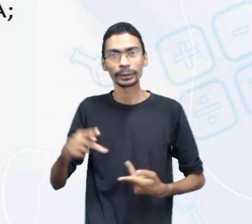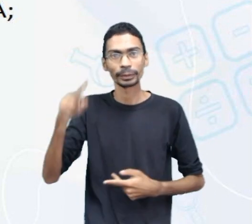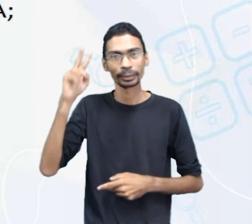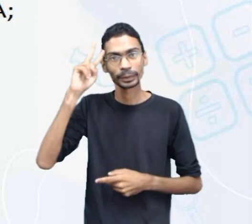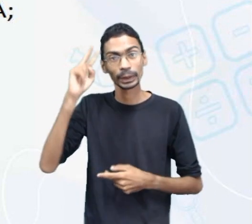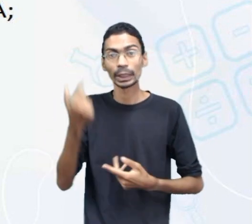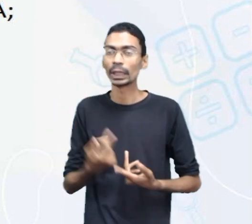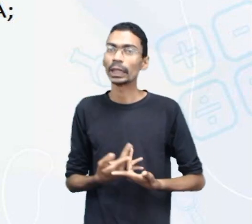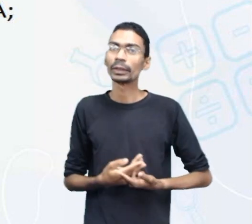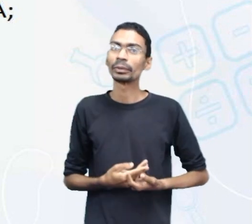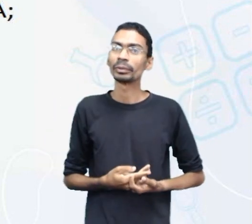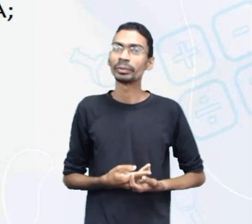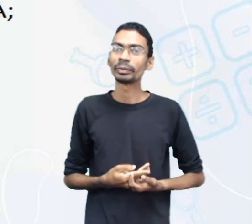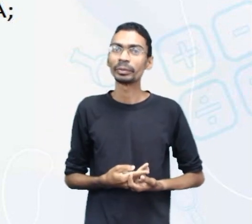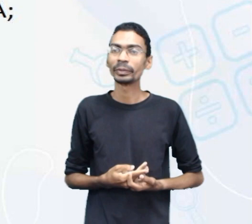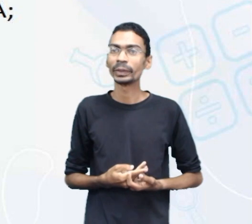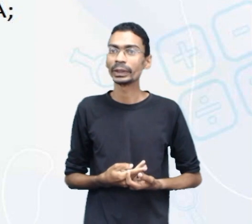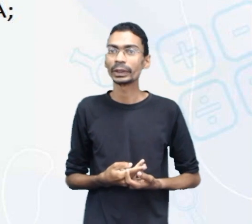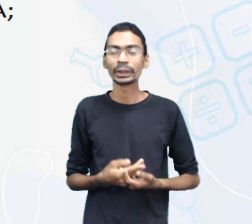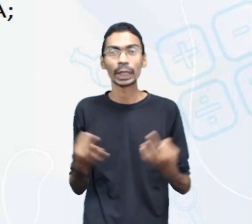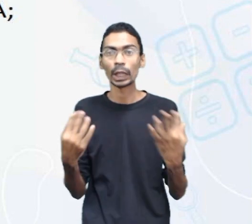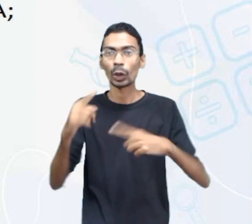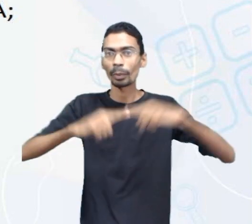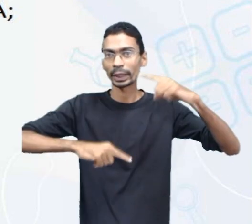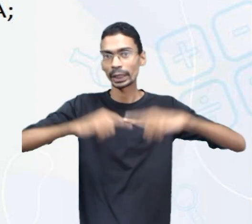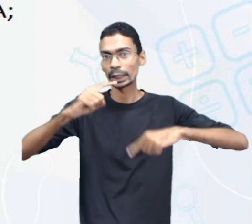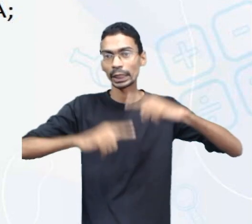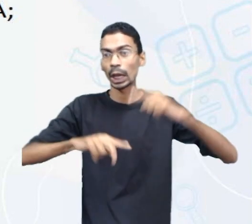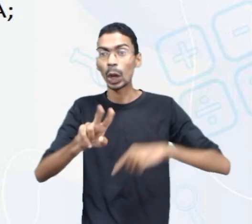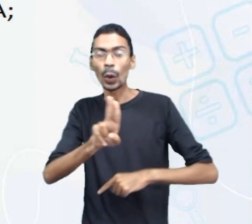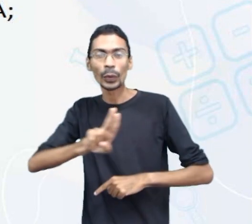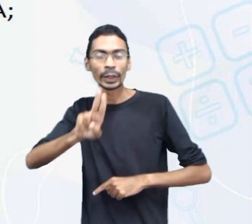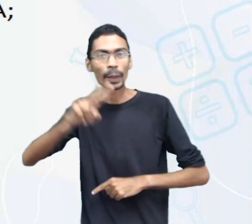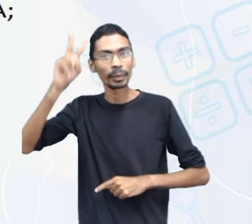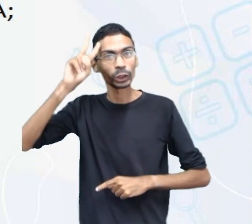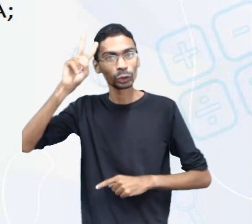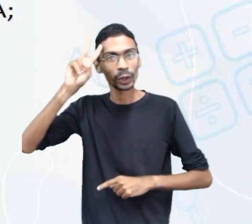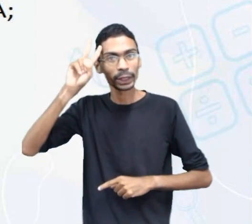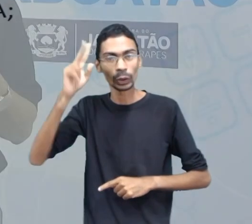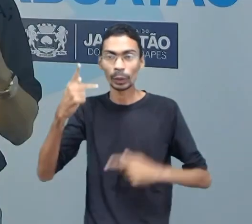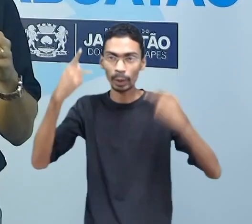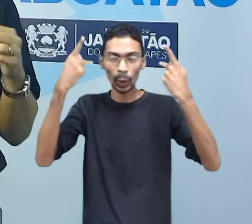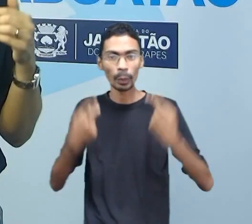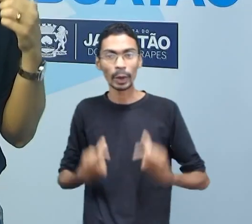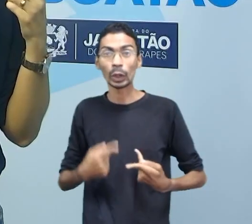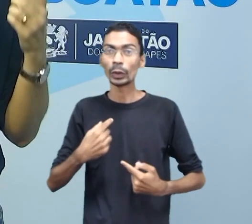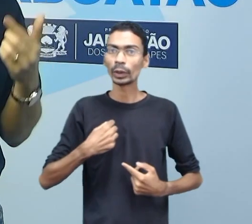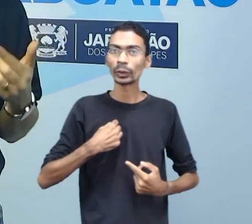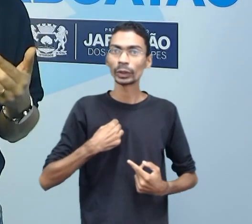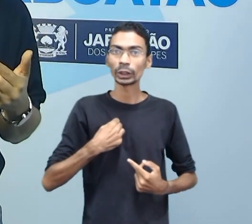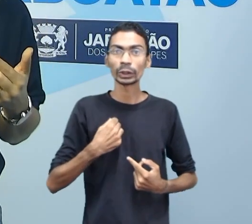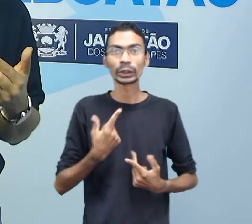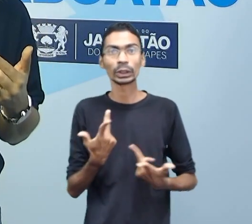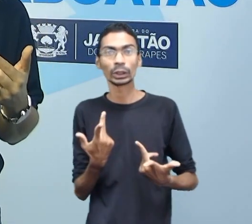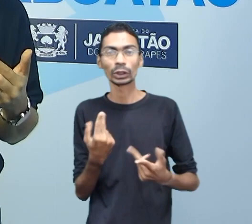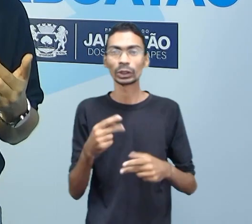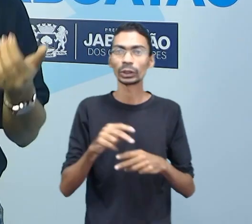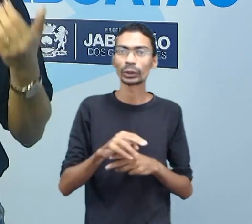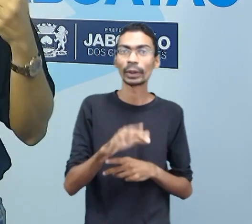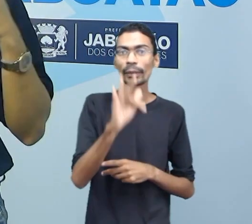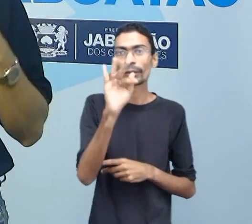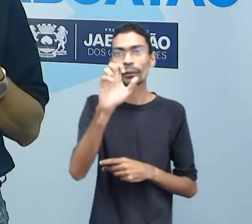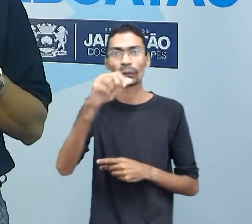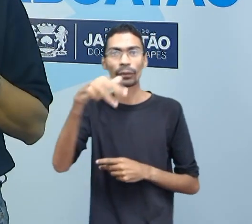vestígio da vida humana que é utilizado pelo Historiador certo entretanto GX só se tornam Fontes